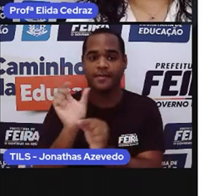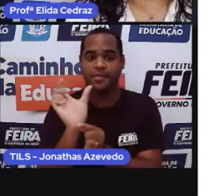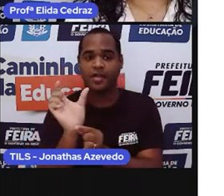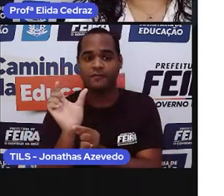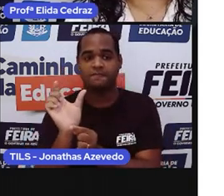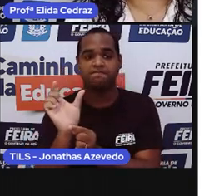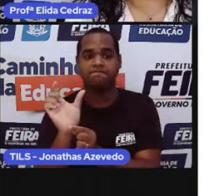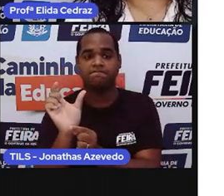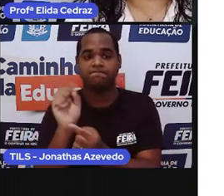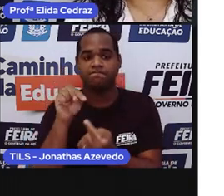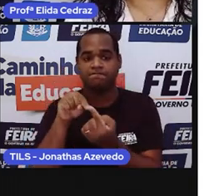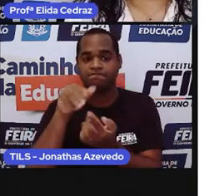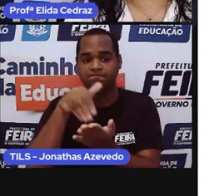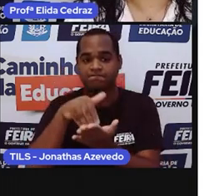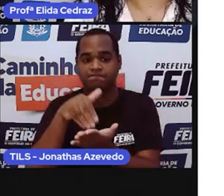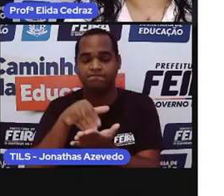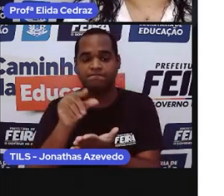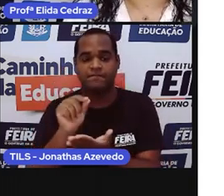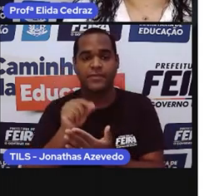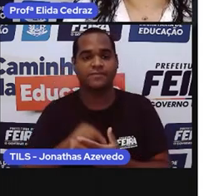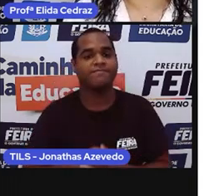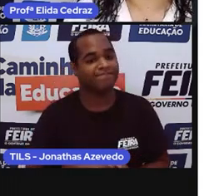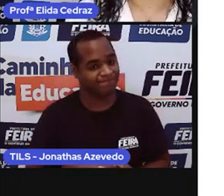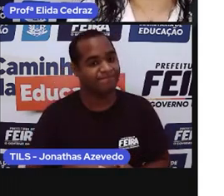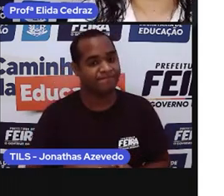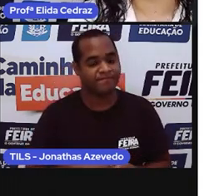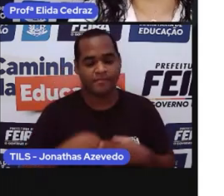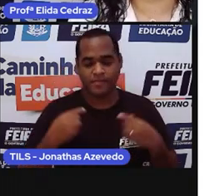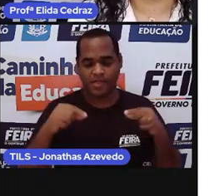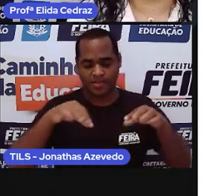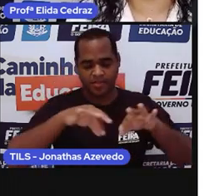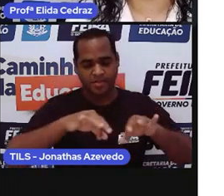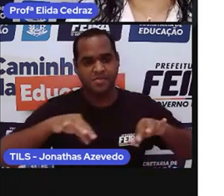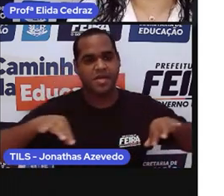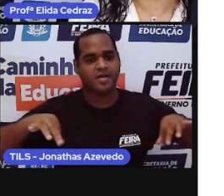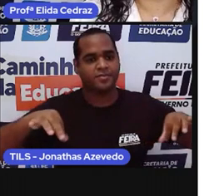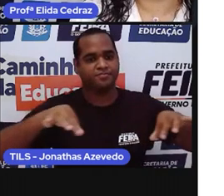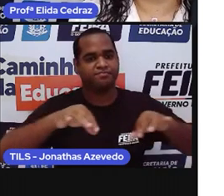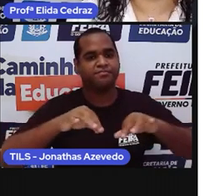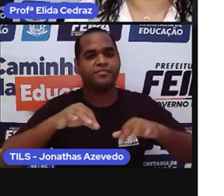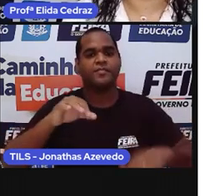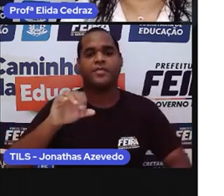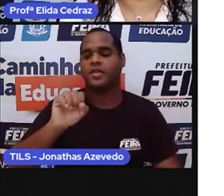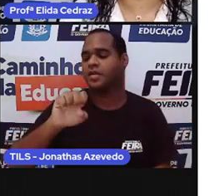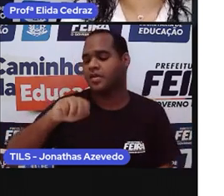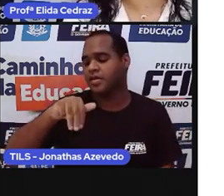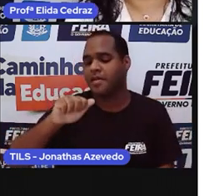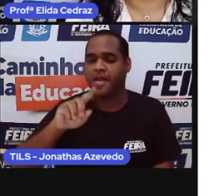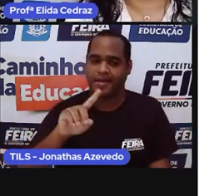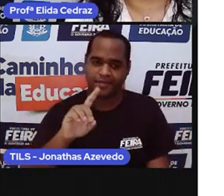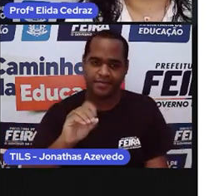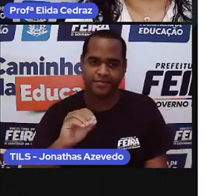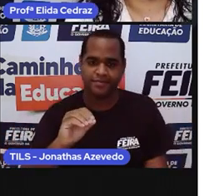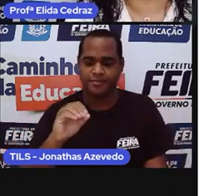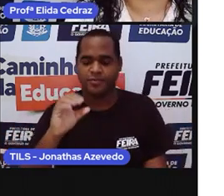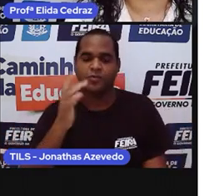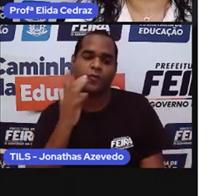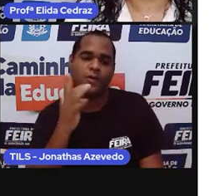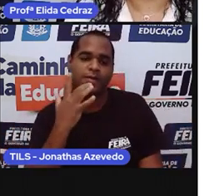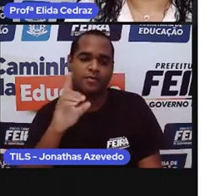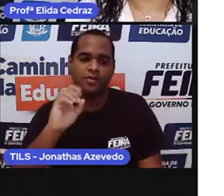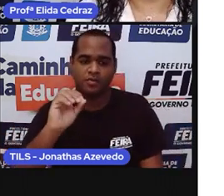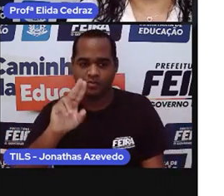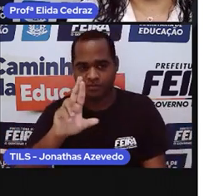das terminações. Isso. Semeado. Dourado rima com